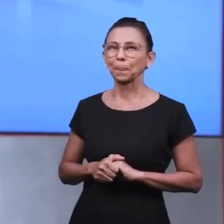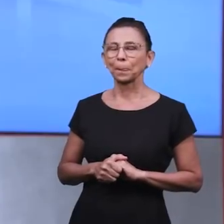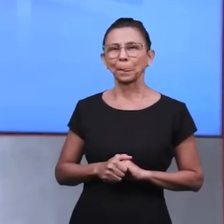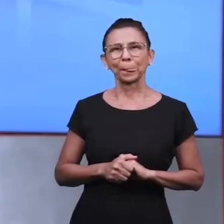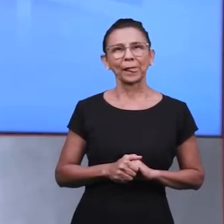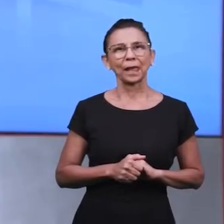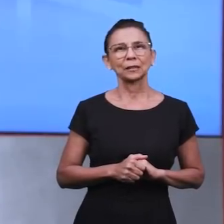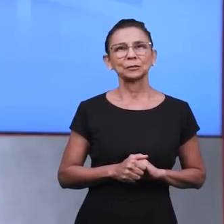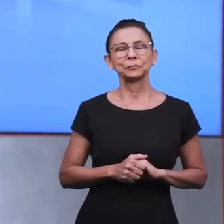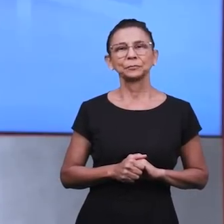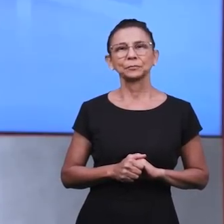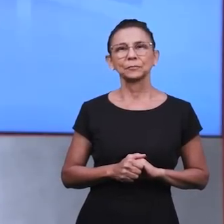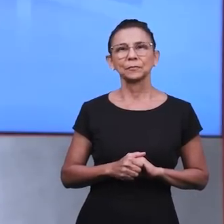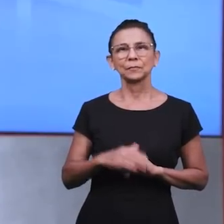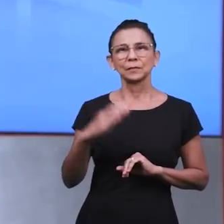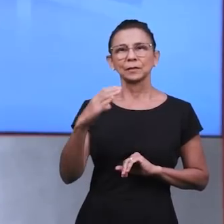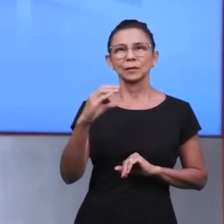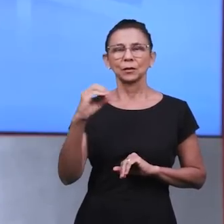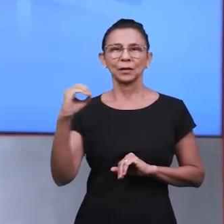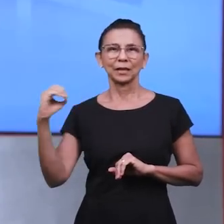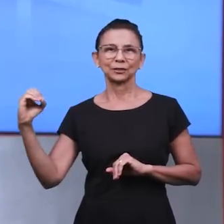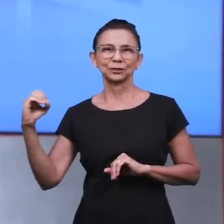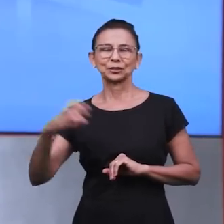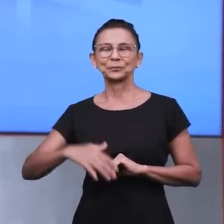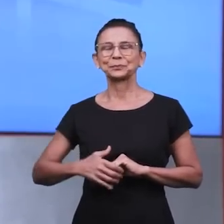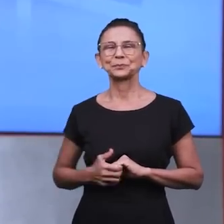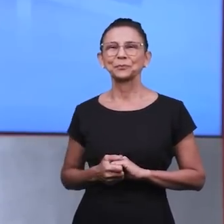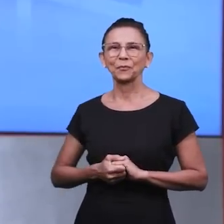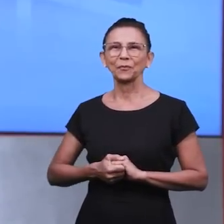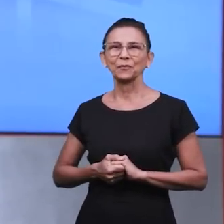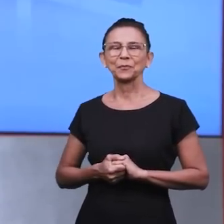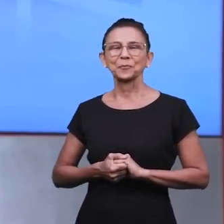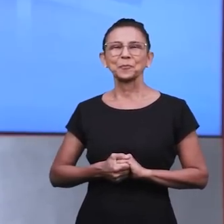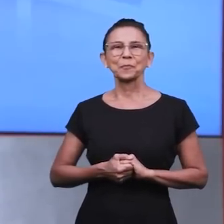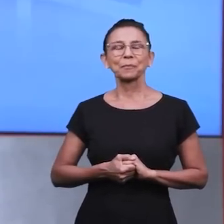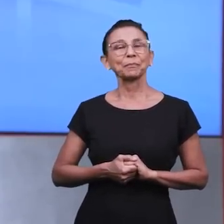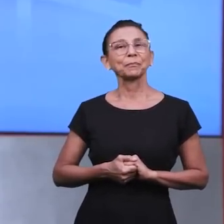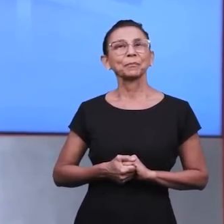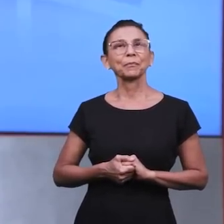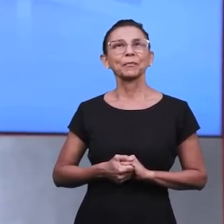Seja bem-vindo, região Centro-Oeste, com a nossa nova correspondente, a nossa irmã